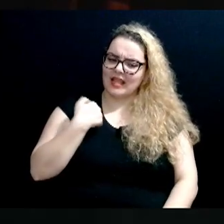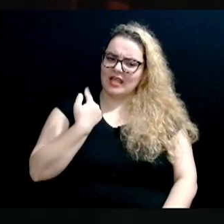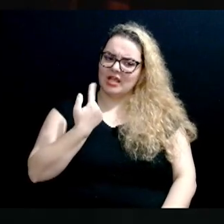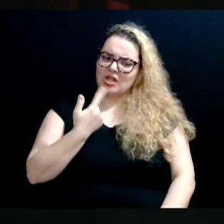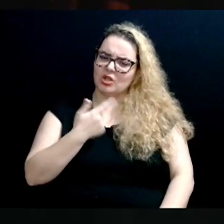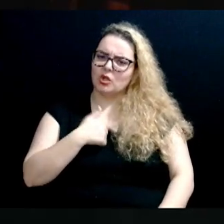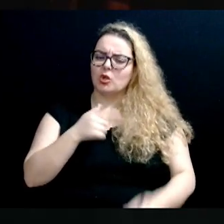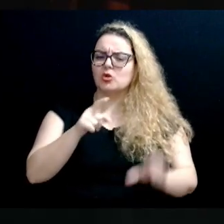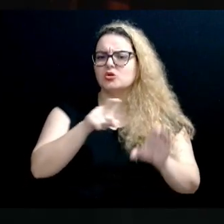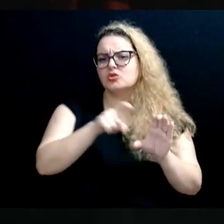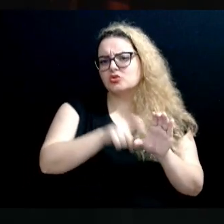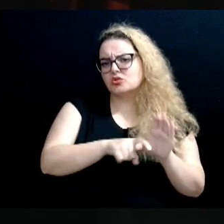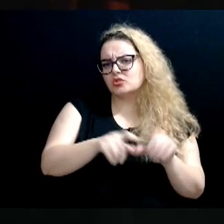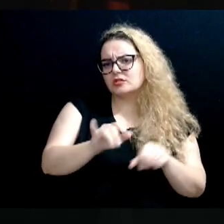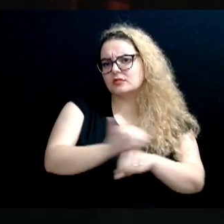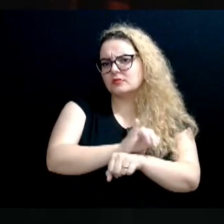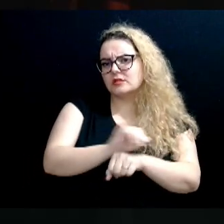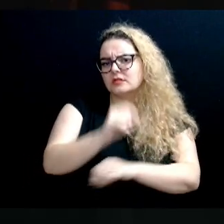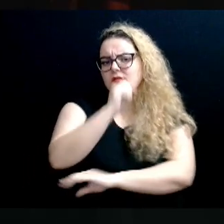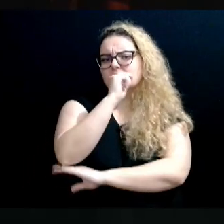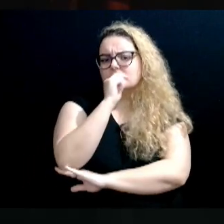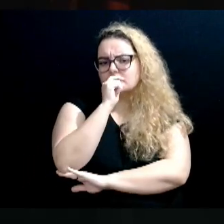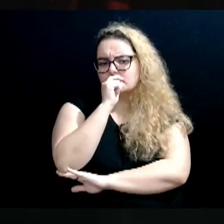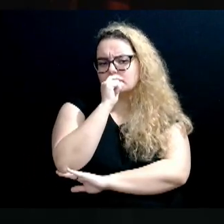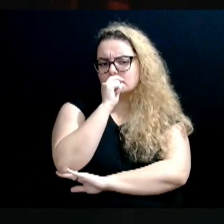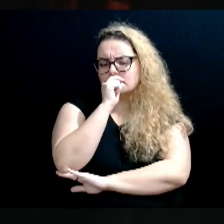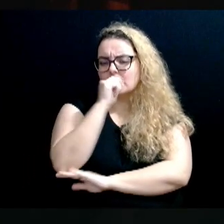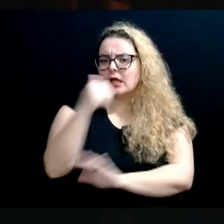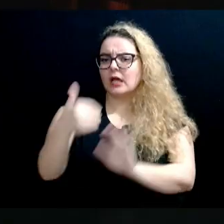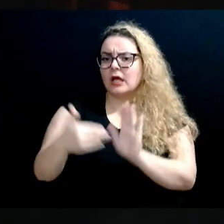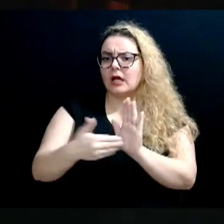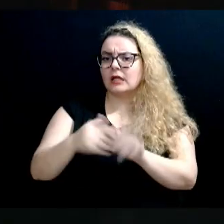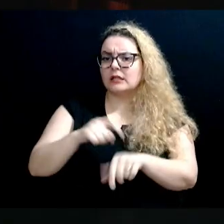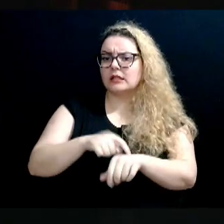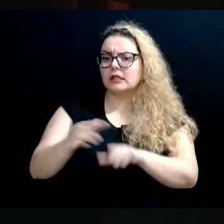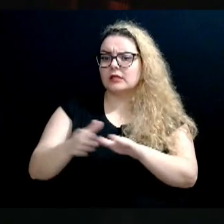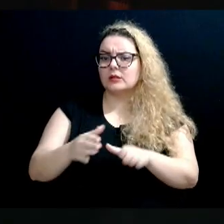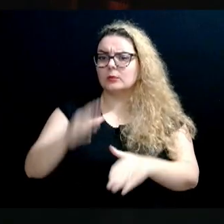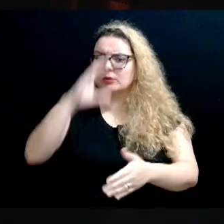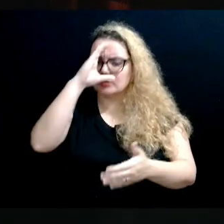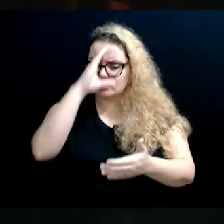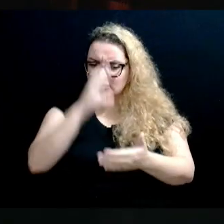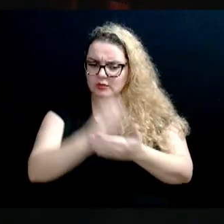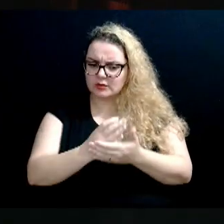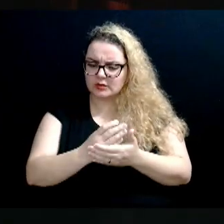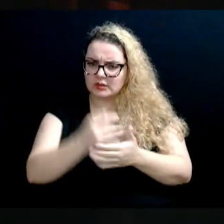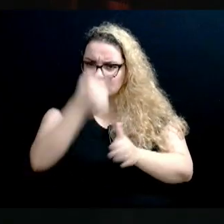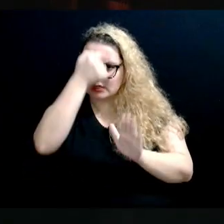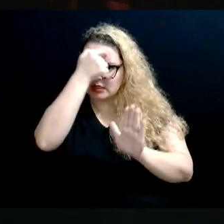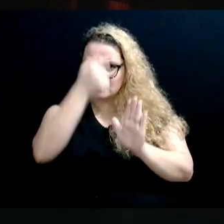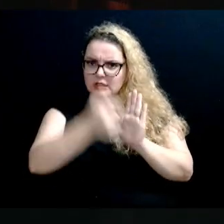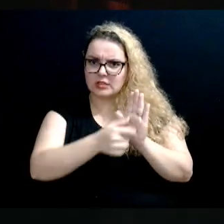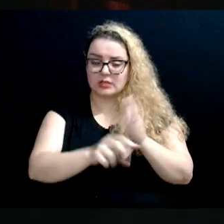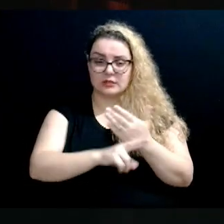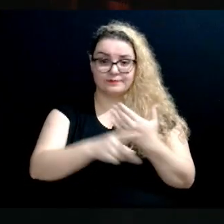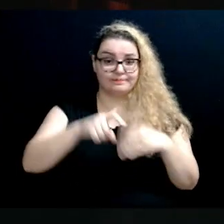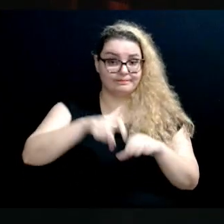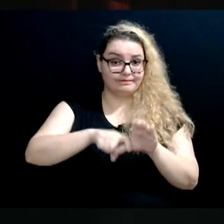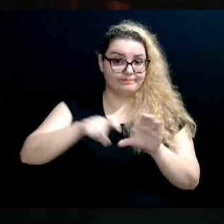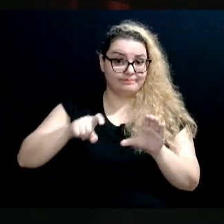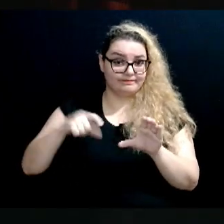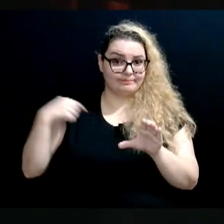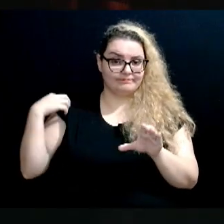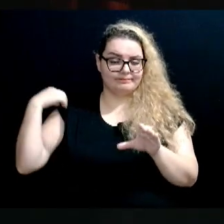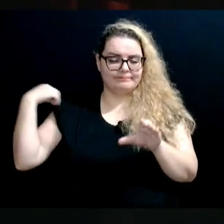dessas ferramentas? Até que ponto confiar na inteligência artificial pode afetar a nossa autonomia? O que será que acontece